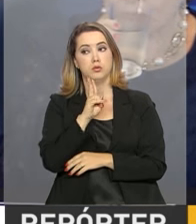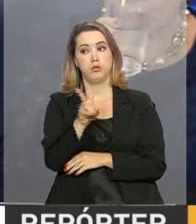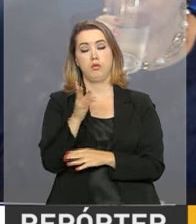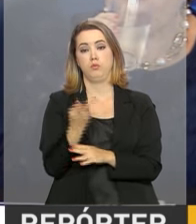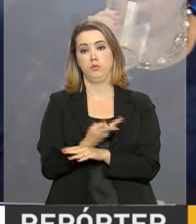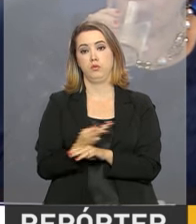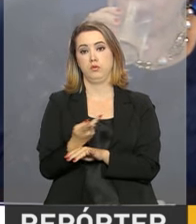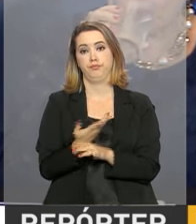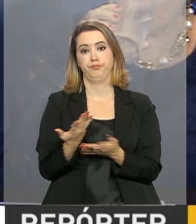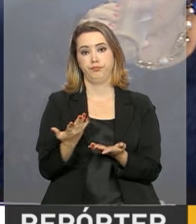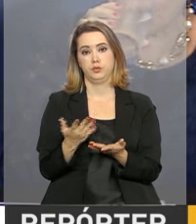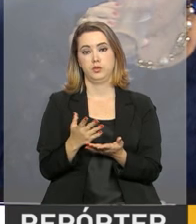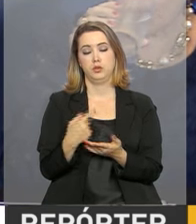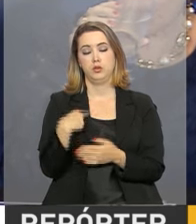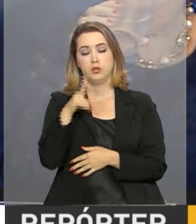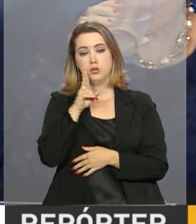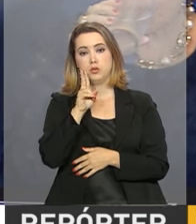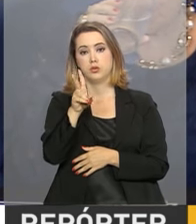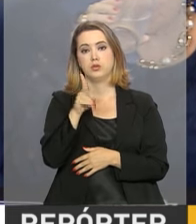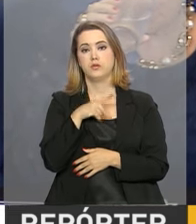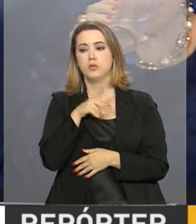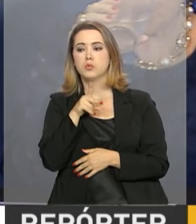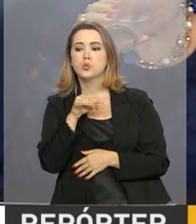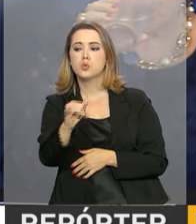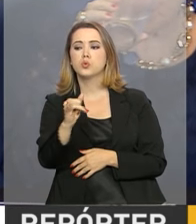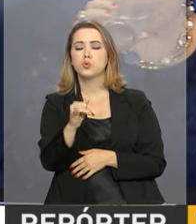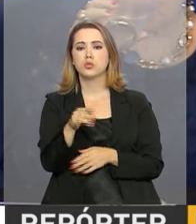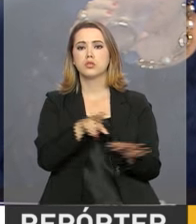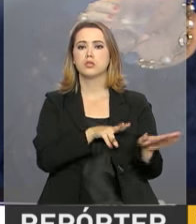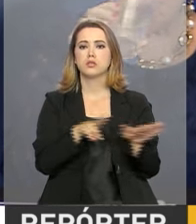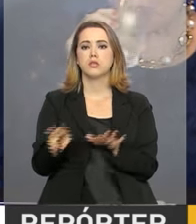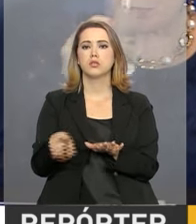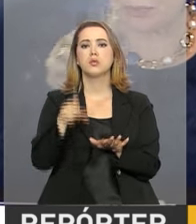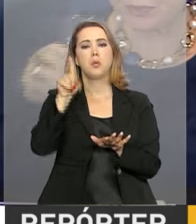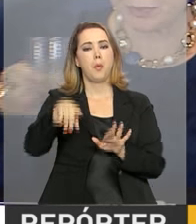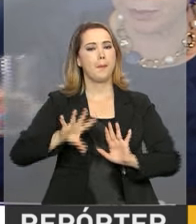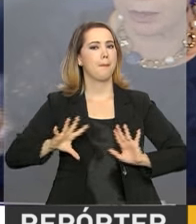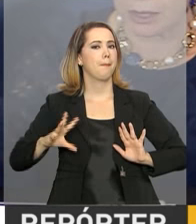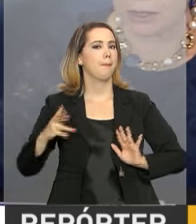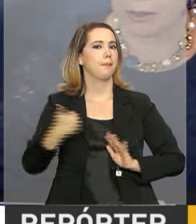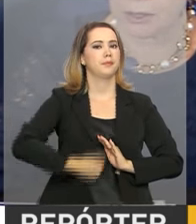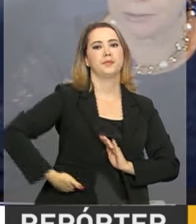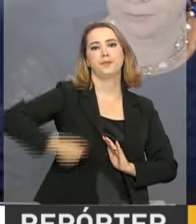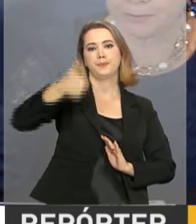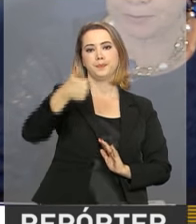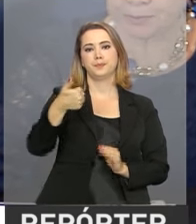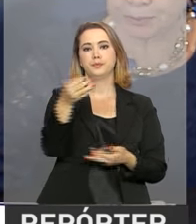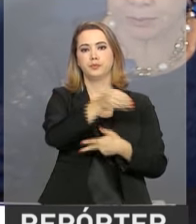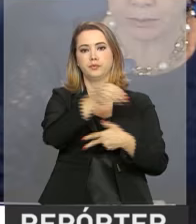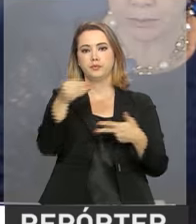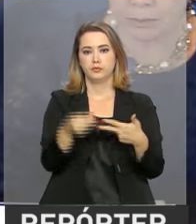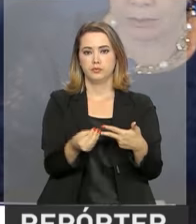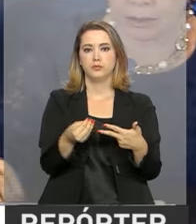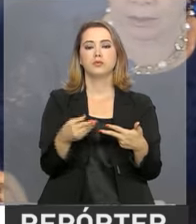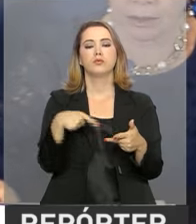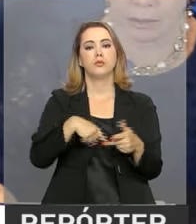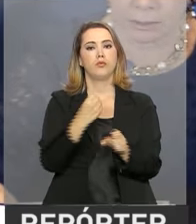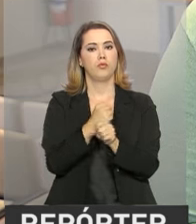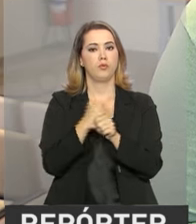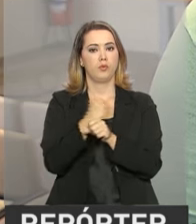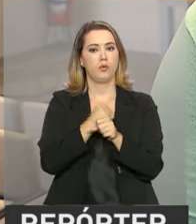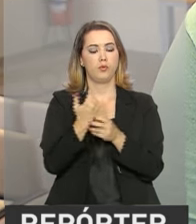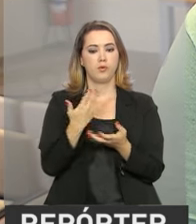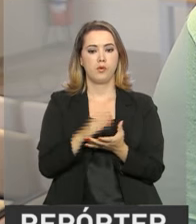nos últimos dias, nas últimas semanas, eu diria que foi um sucesso absoluto o Enem